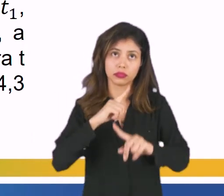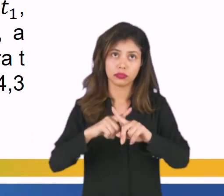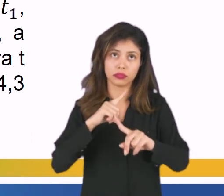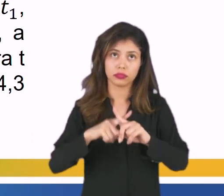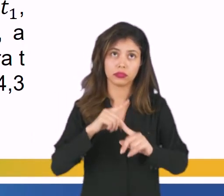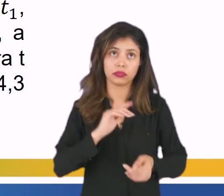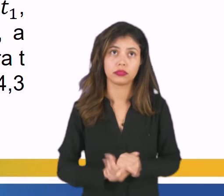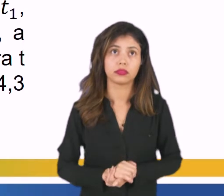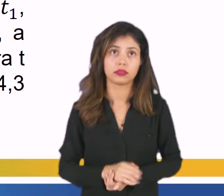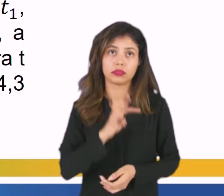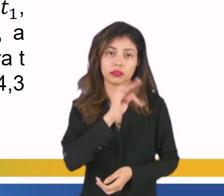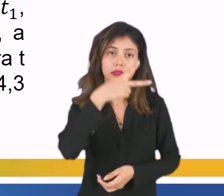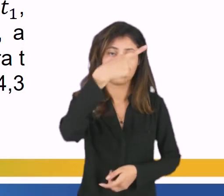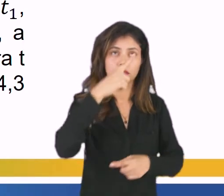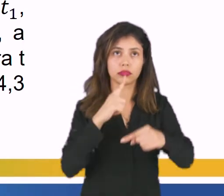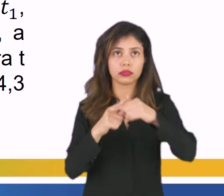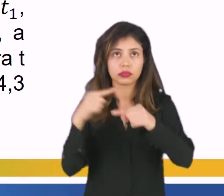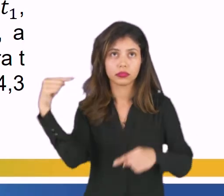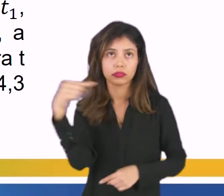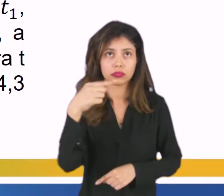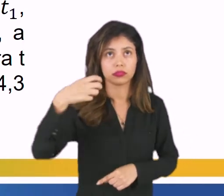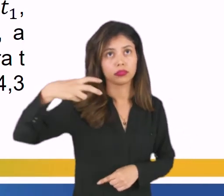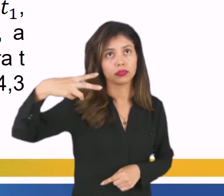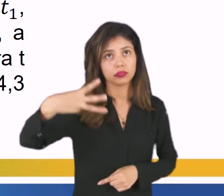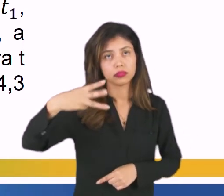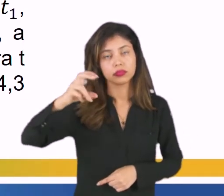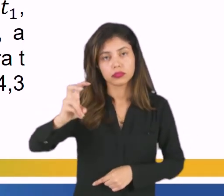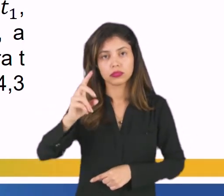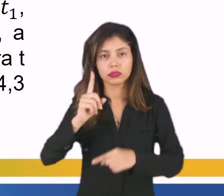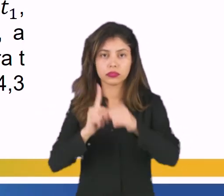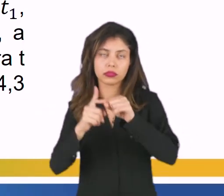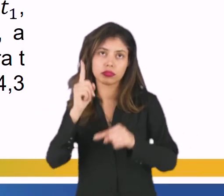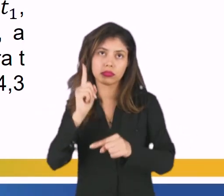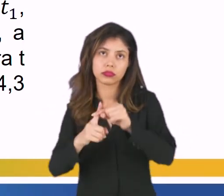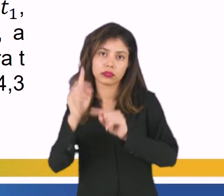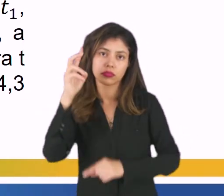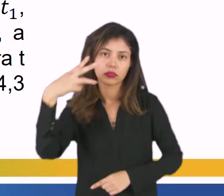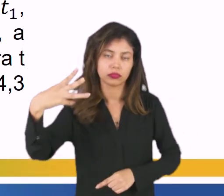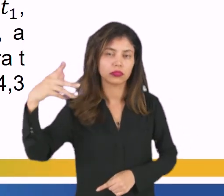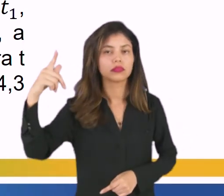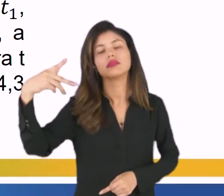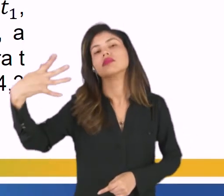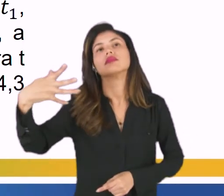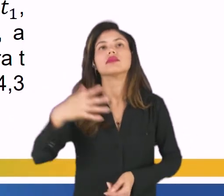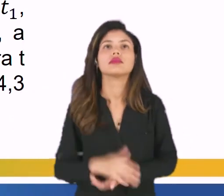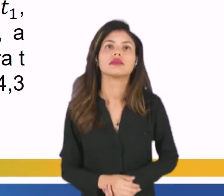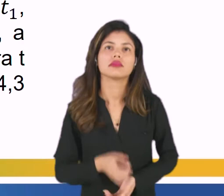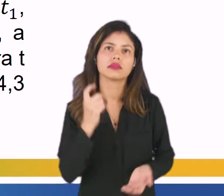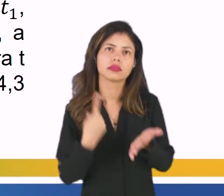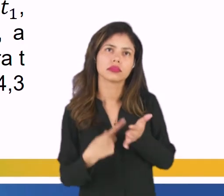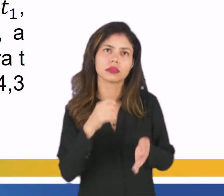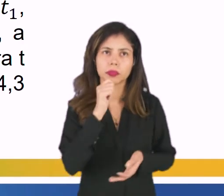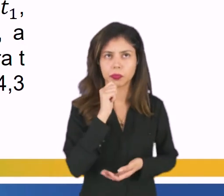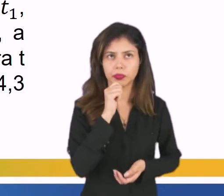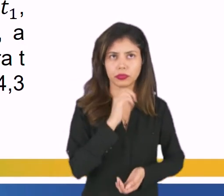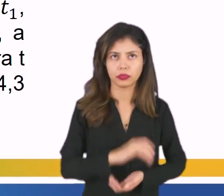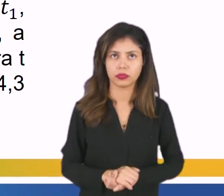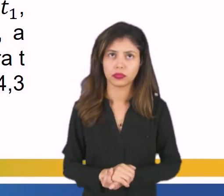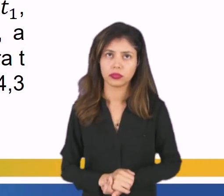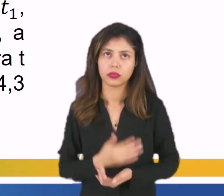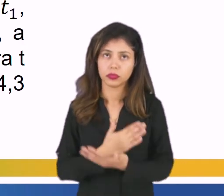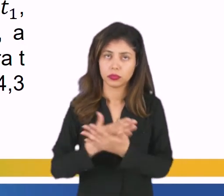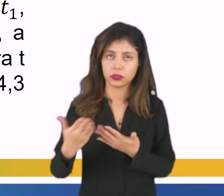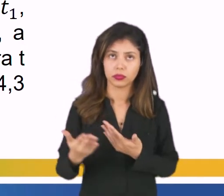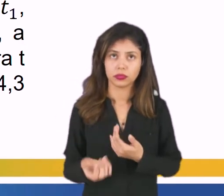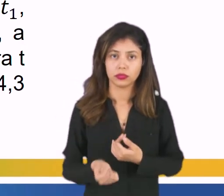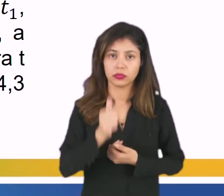vezes t ao quadrado menos 35t mais 34. Considere ainda que essa pessoa tenha